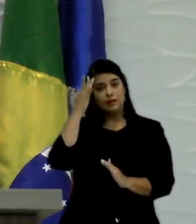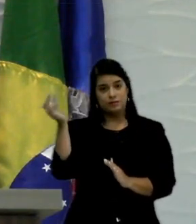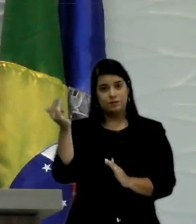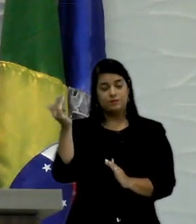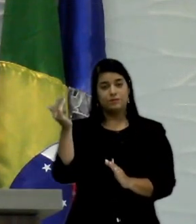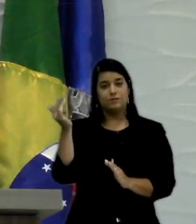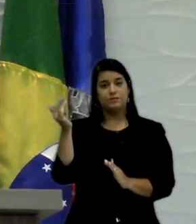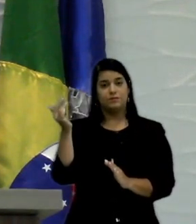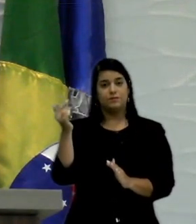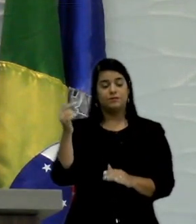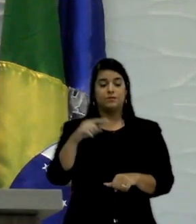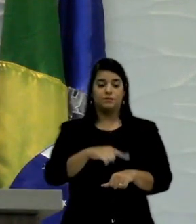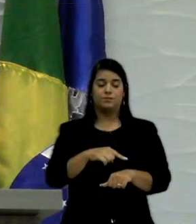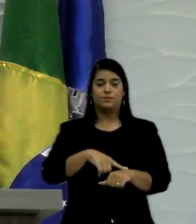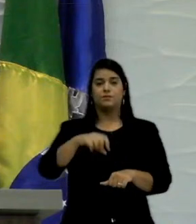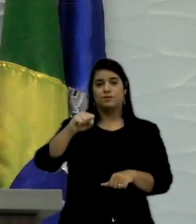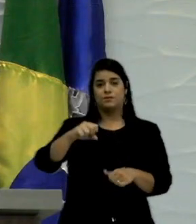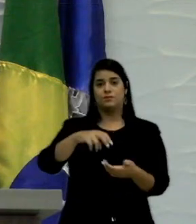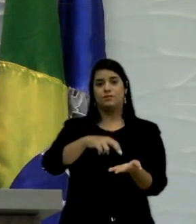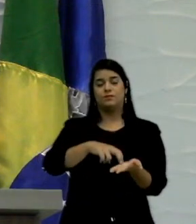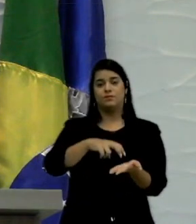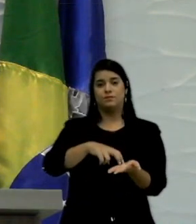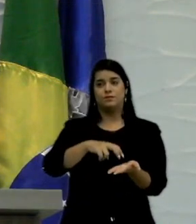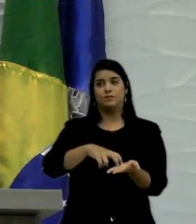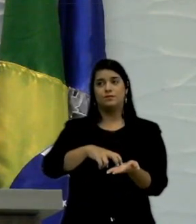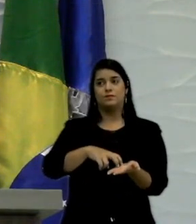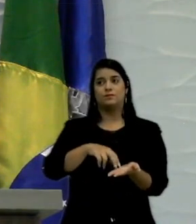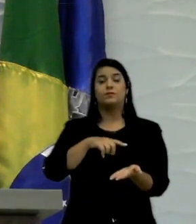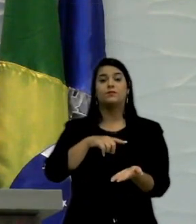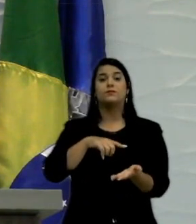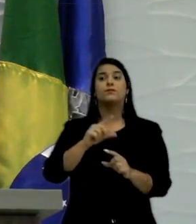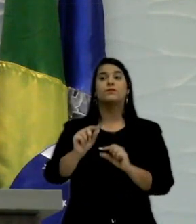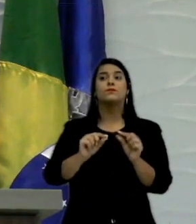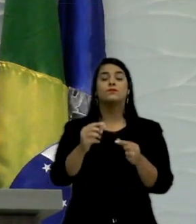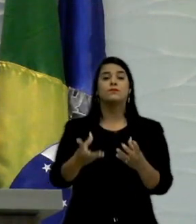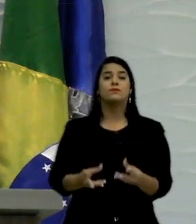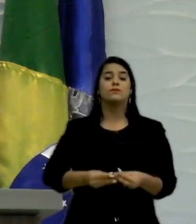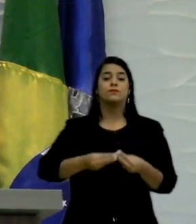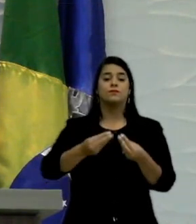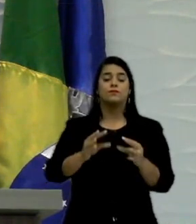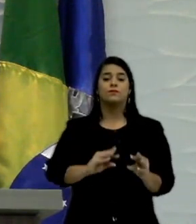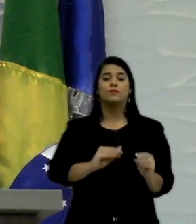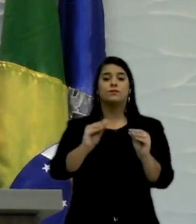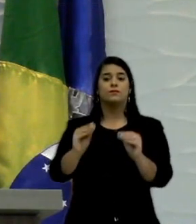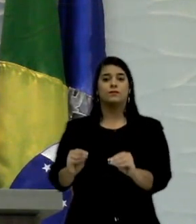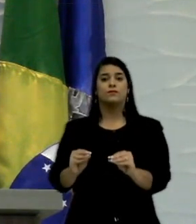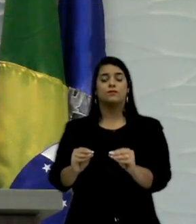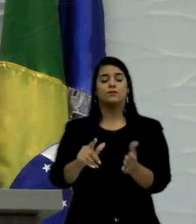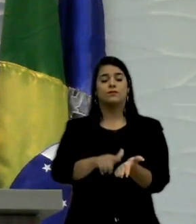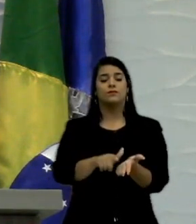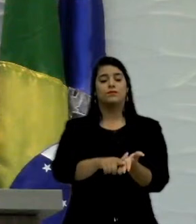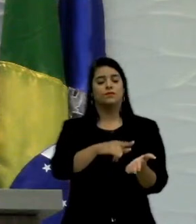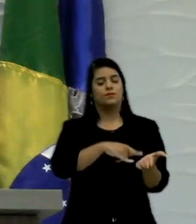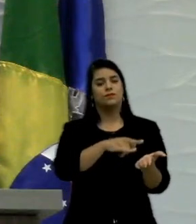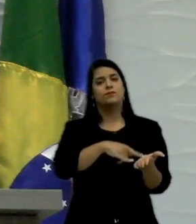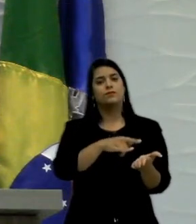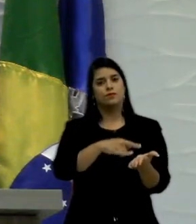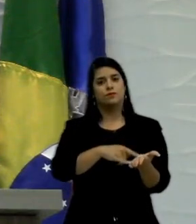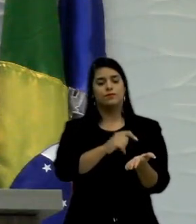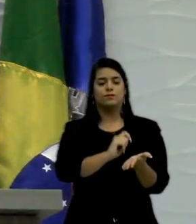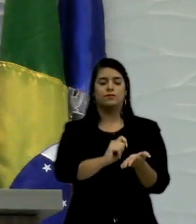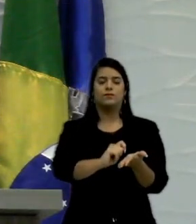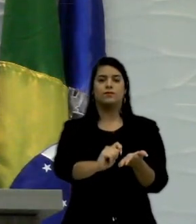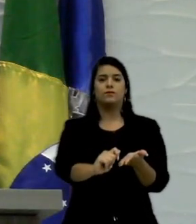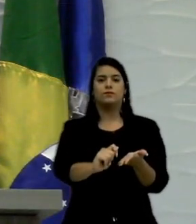partir das 8 horas da manhã, será entregue os boletos para quem fez as inscrições de